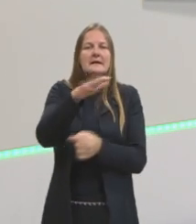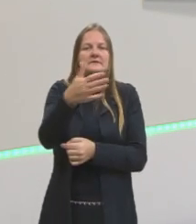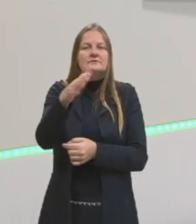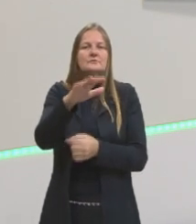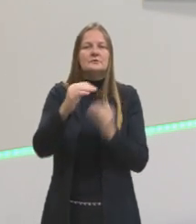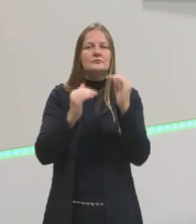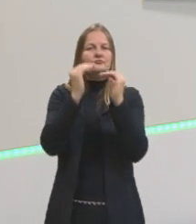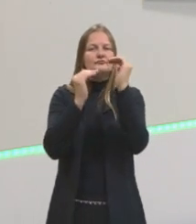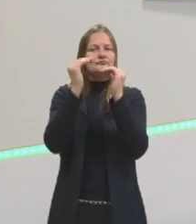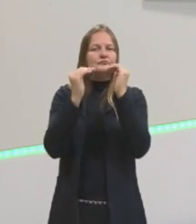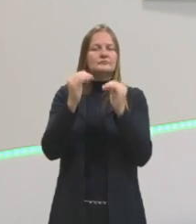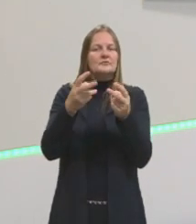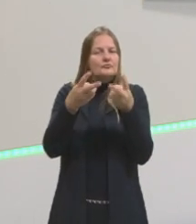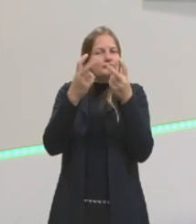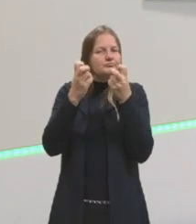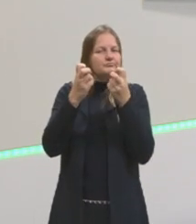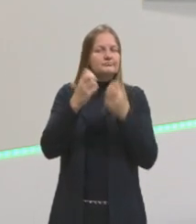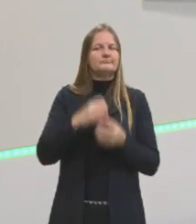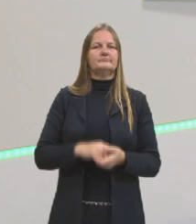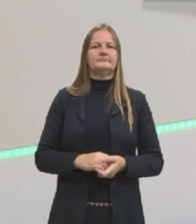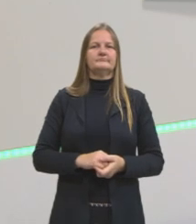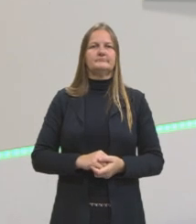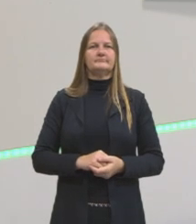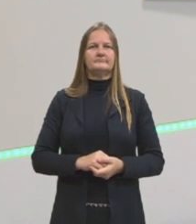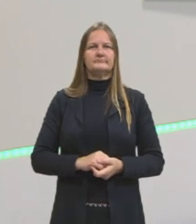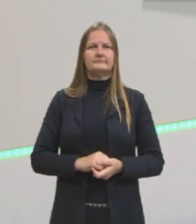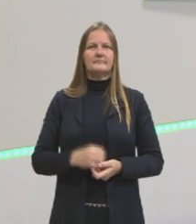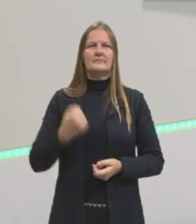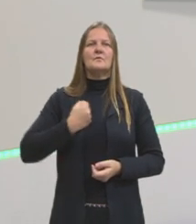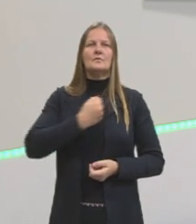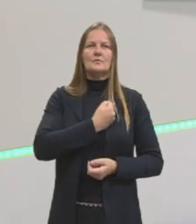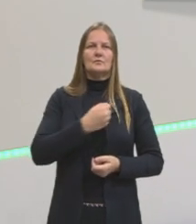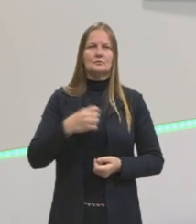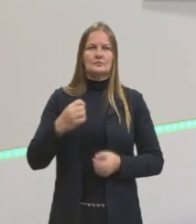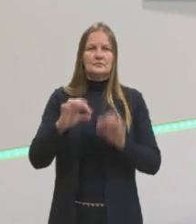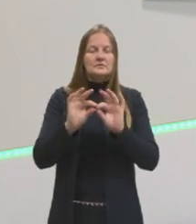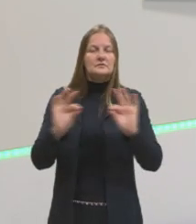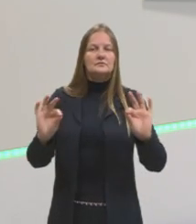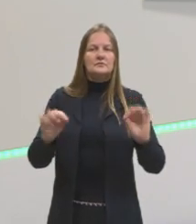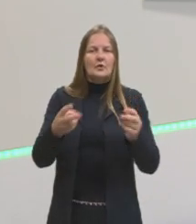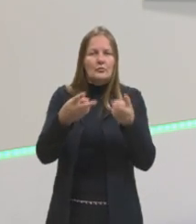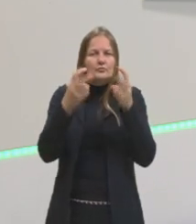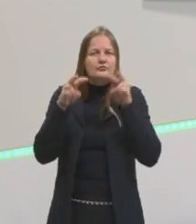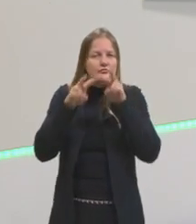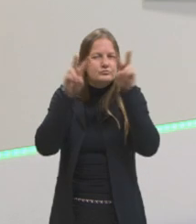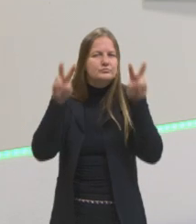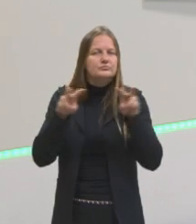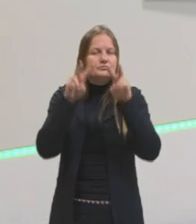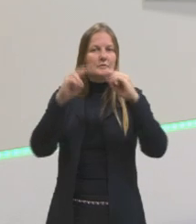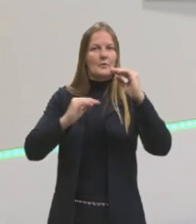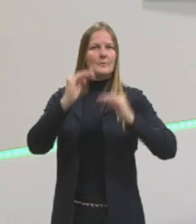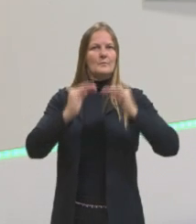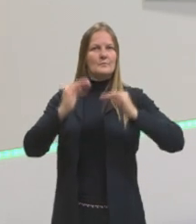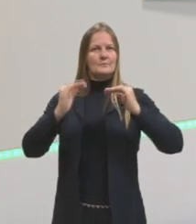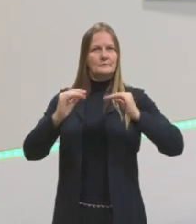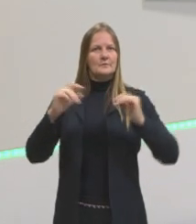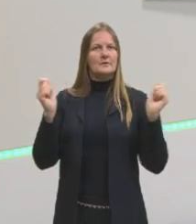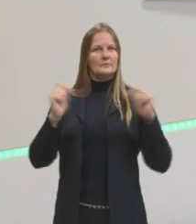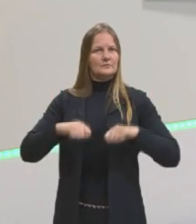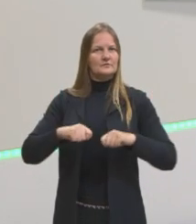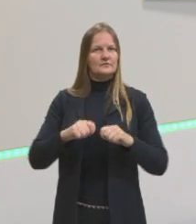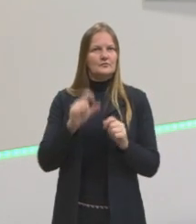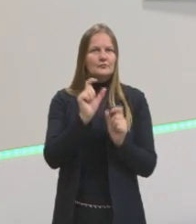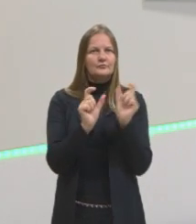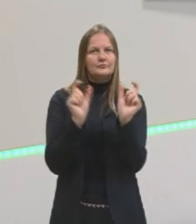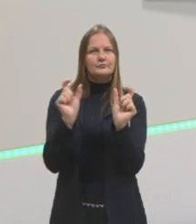as proporções a gente consegue identificar isso de forma muito simples é só visualizar e pegar a mesma proporção o mesmo